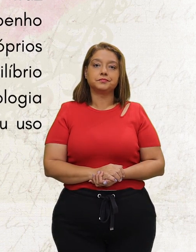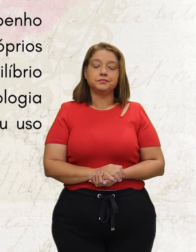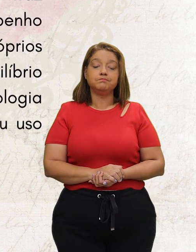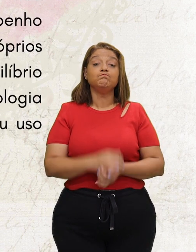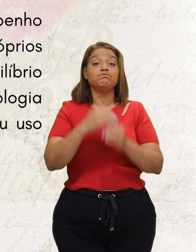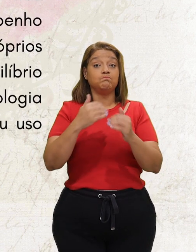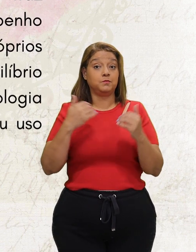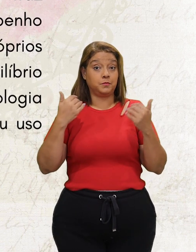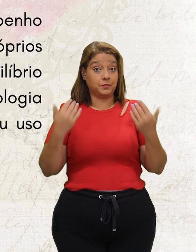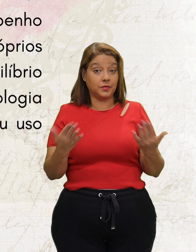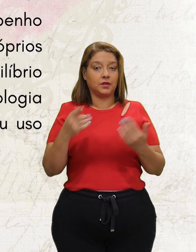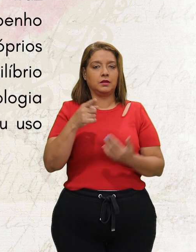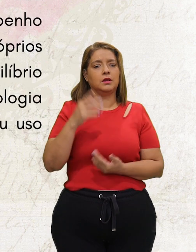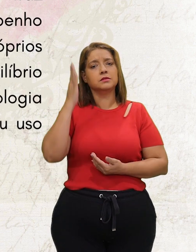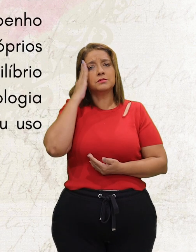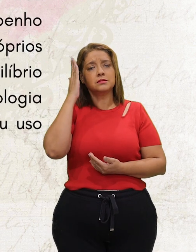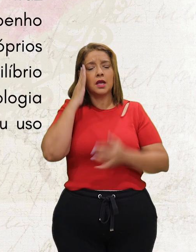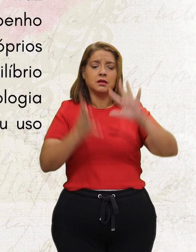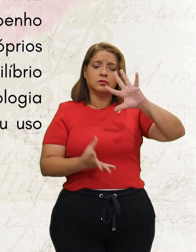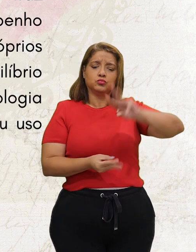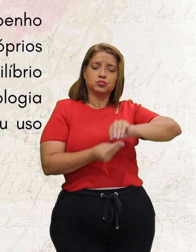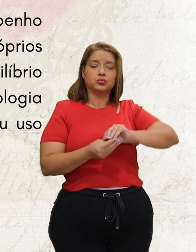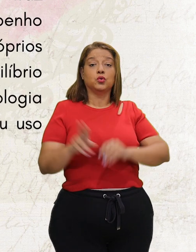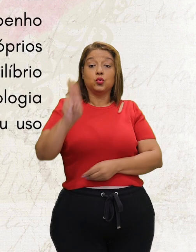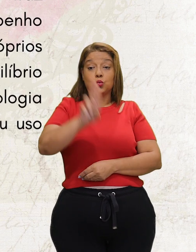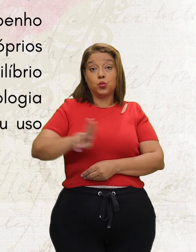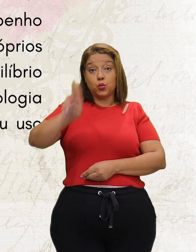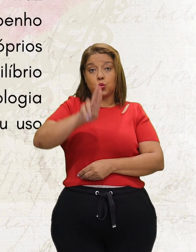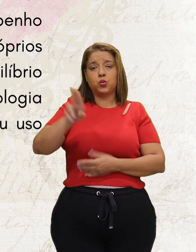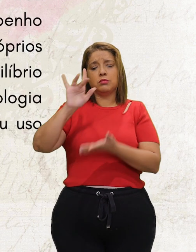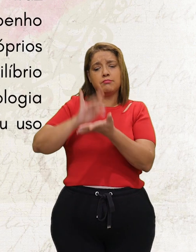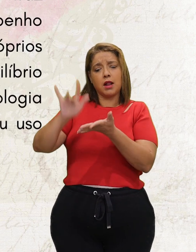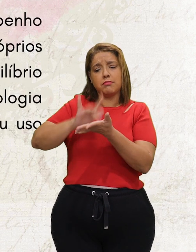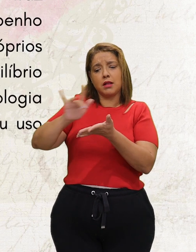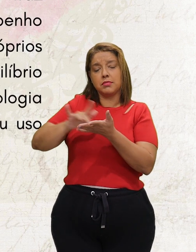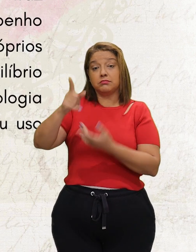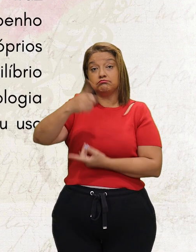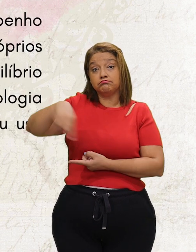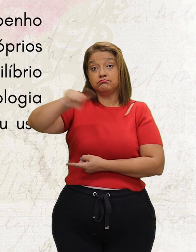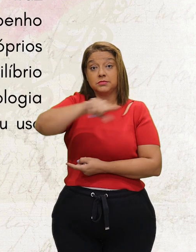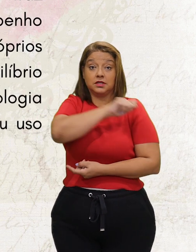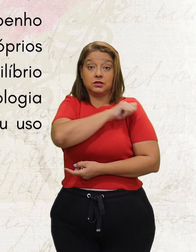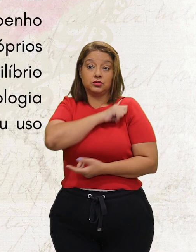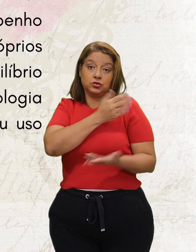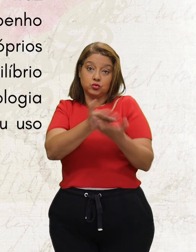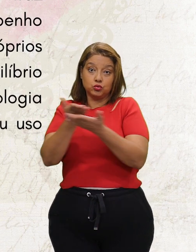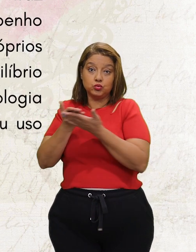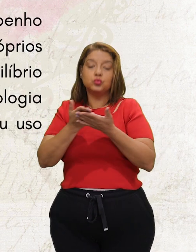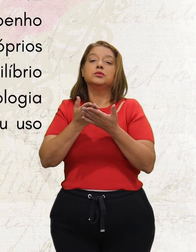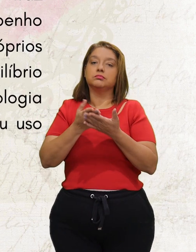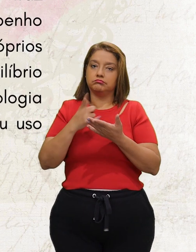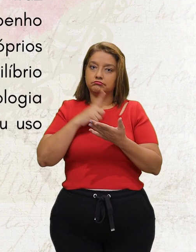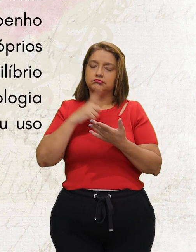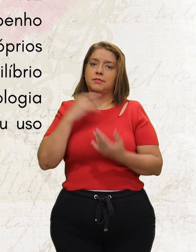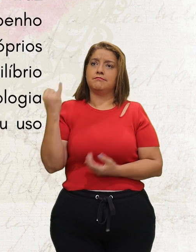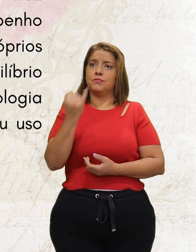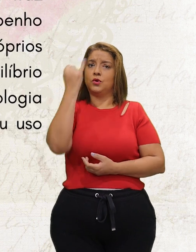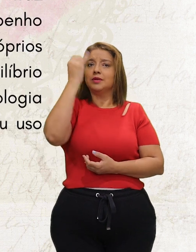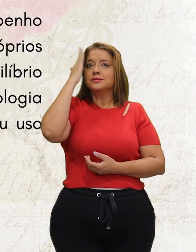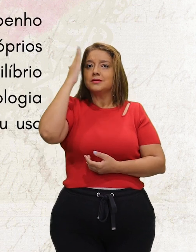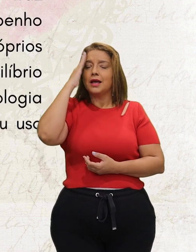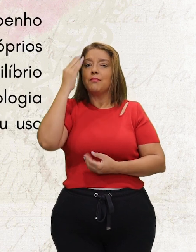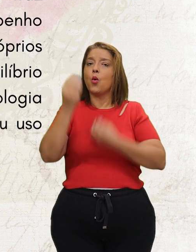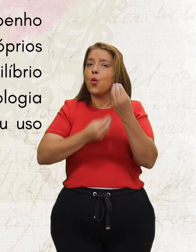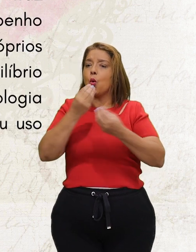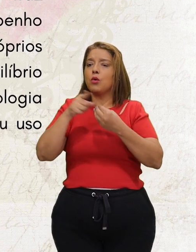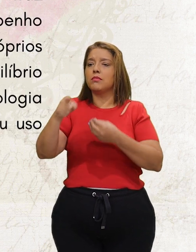Em suma, o uso excessivo das telas por estudantes traz implicações significativas para sua saúde e desempenho